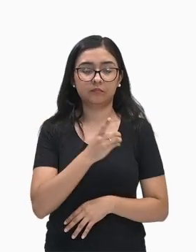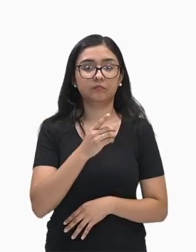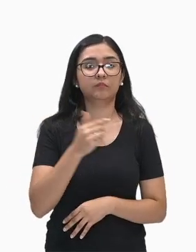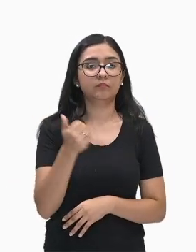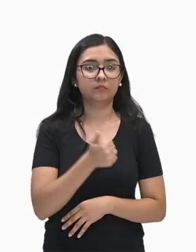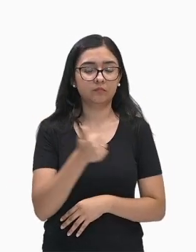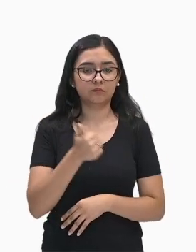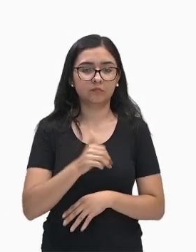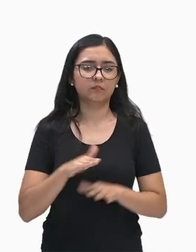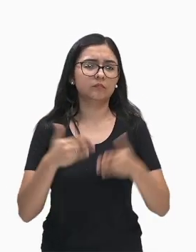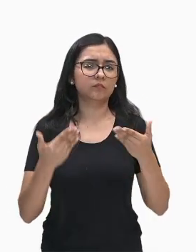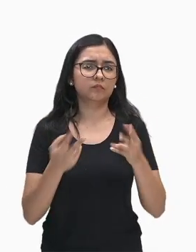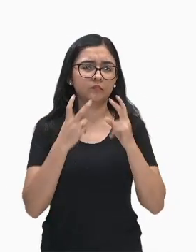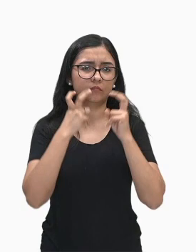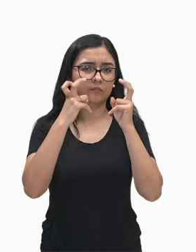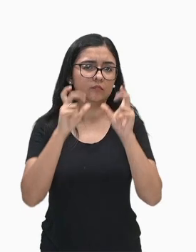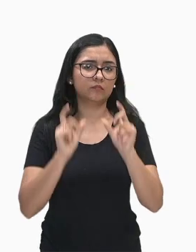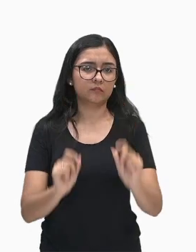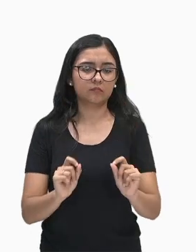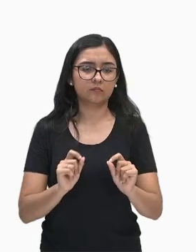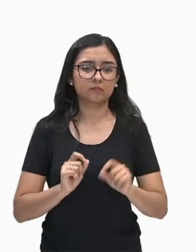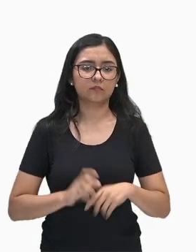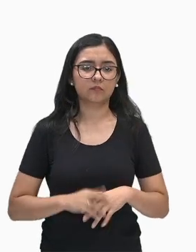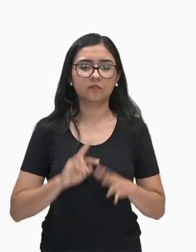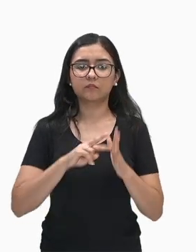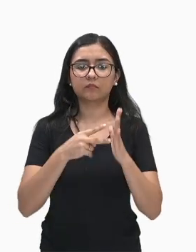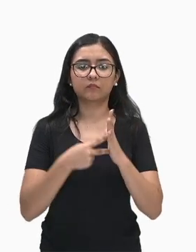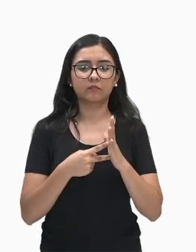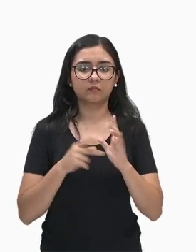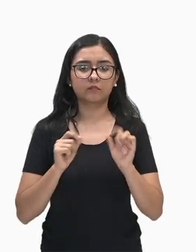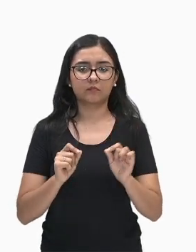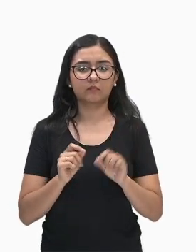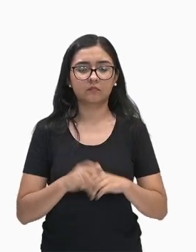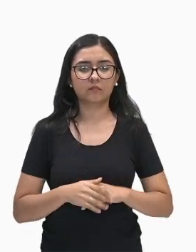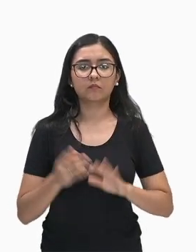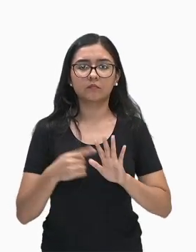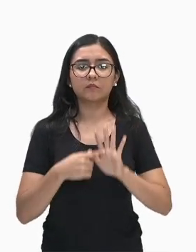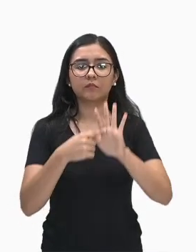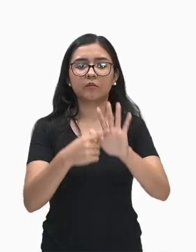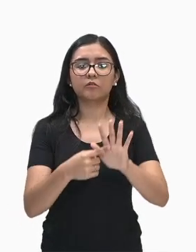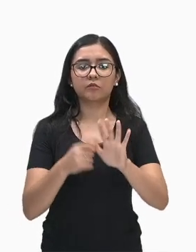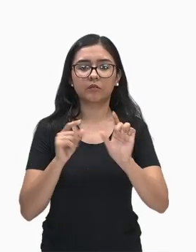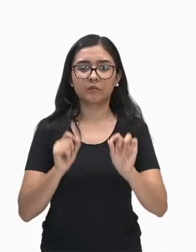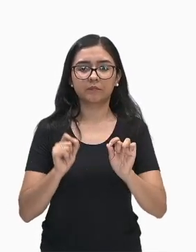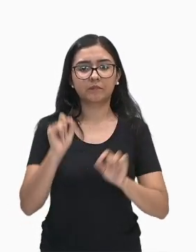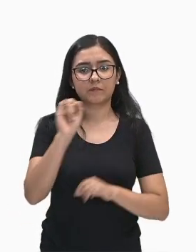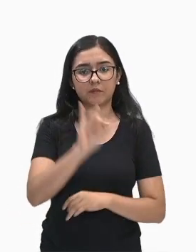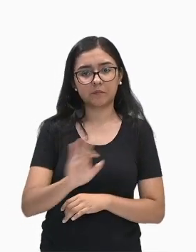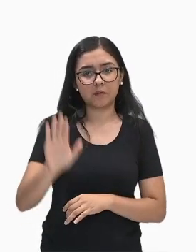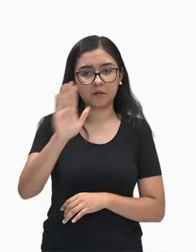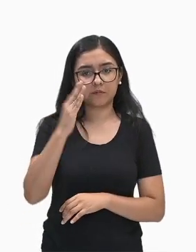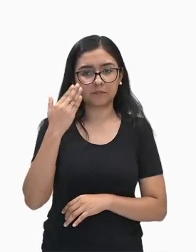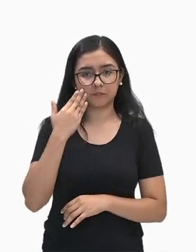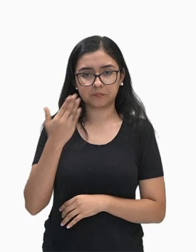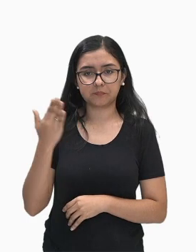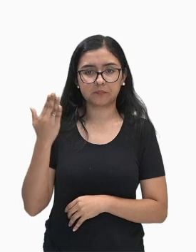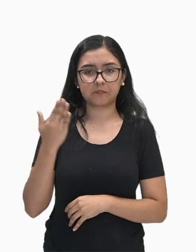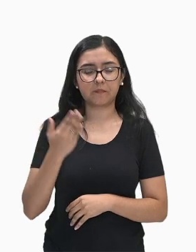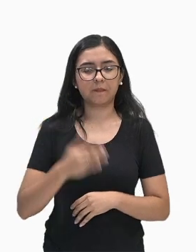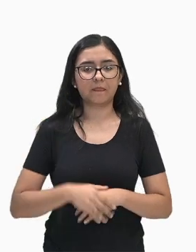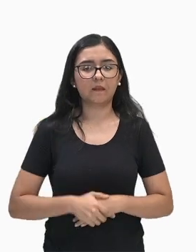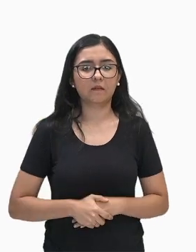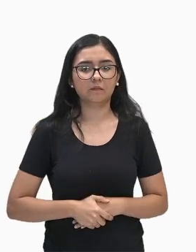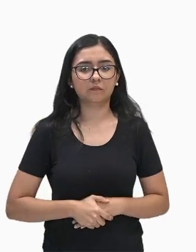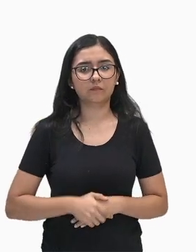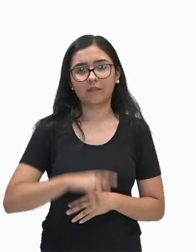Grito da Independência que está bem retratado nessa fotografia, que na realidade